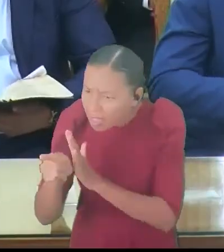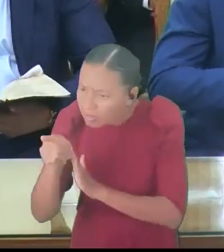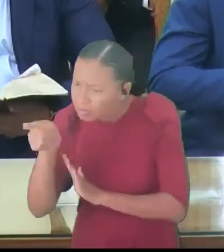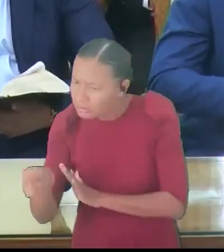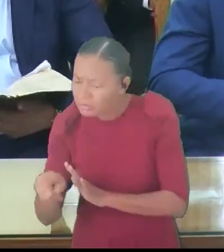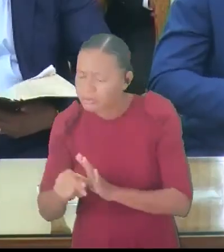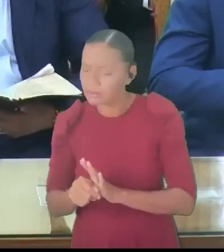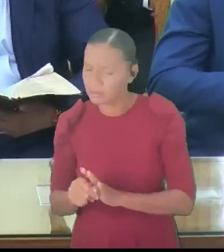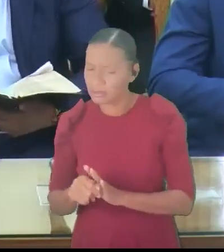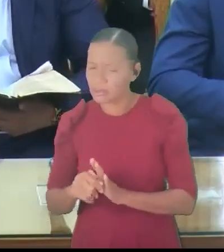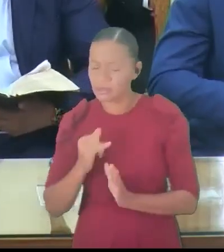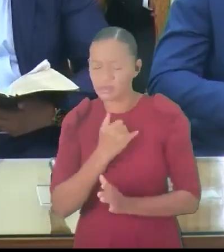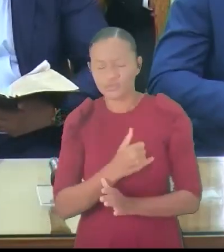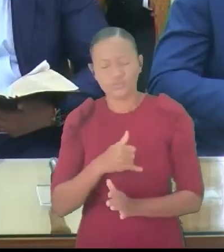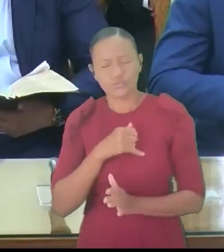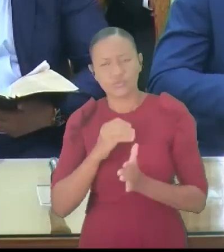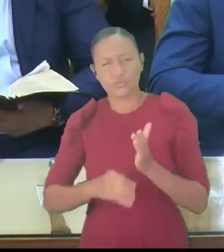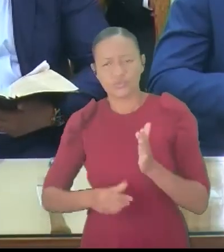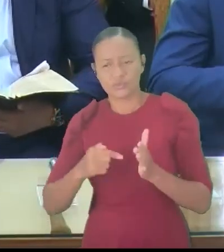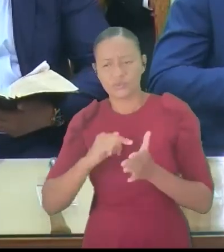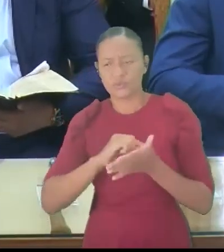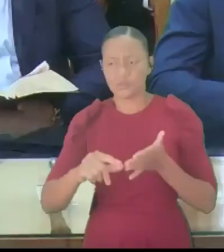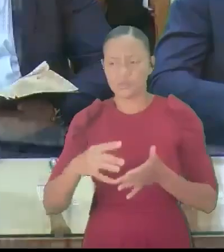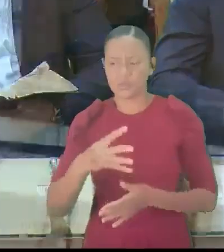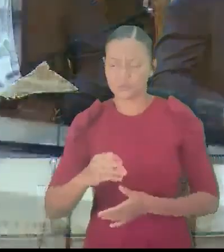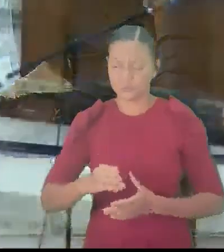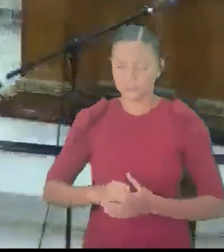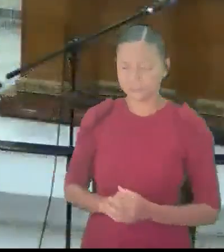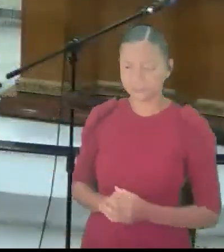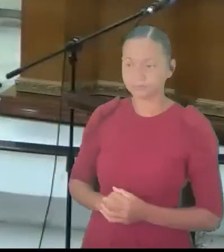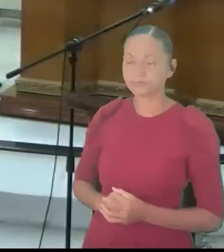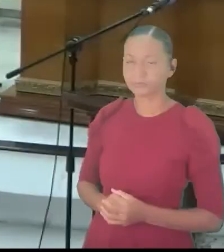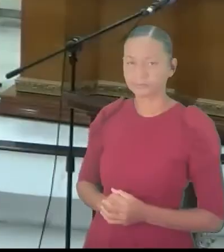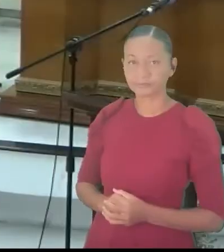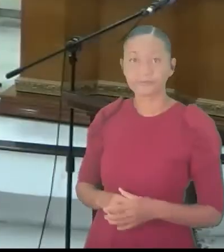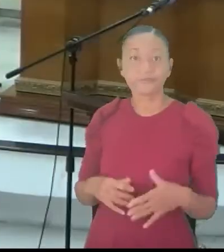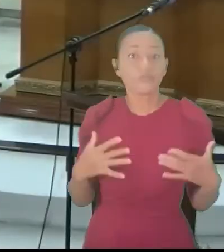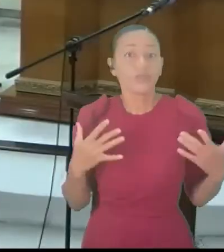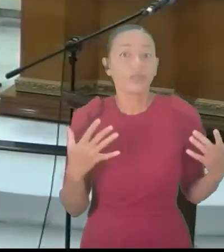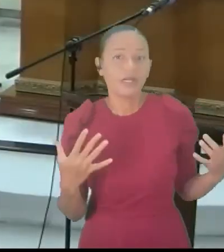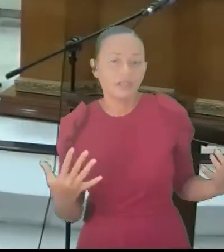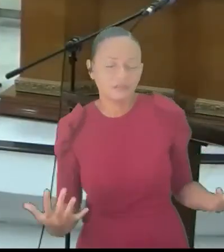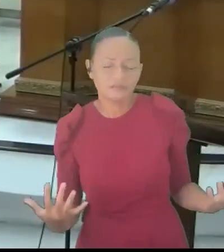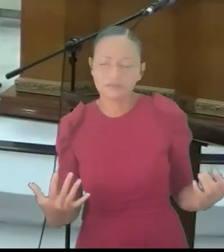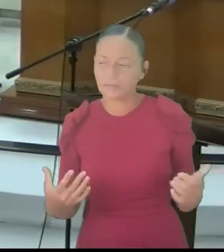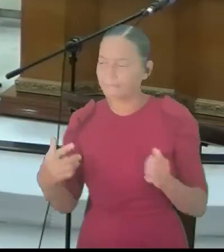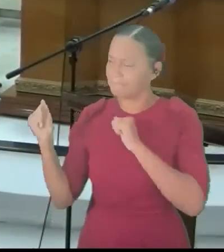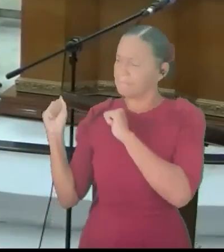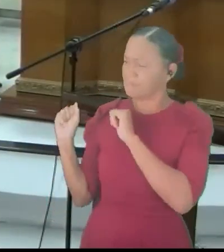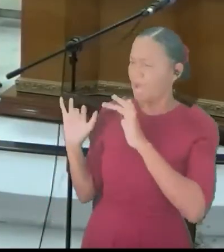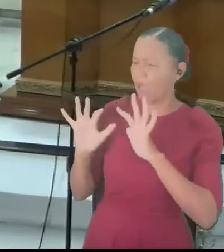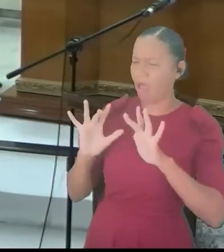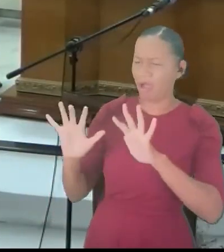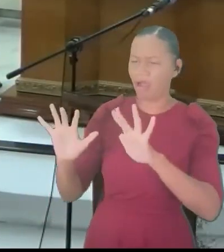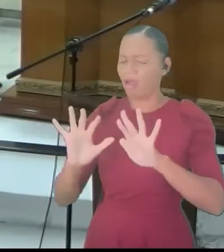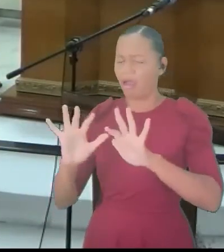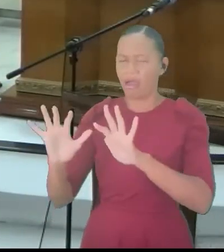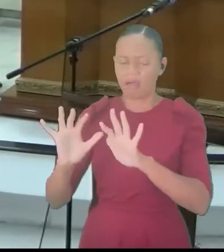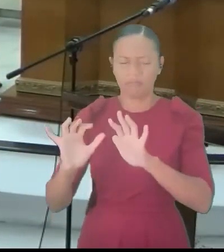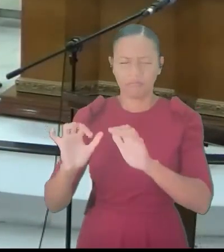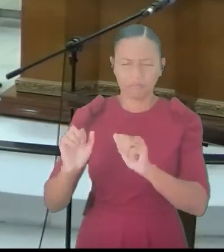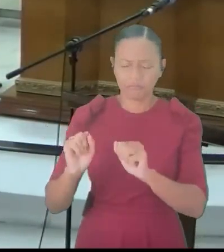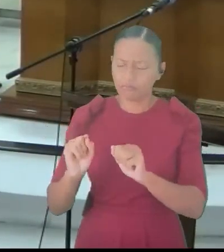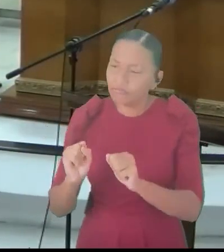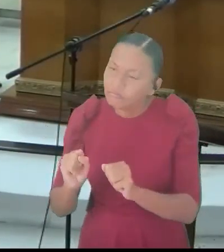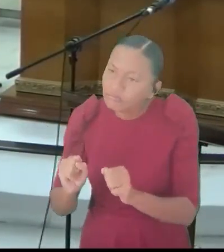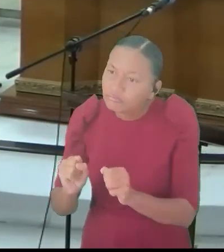João 7,40. Então muitos da multidão, ouvindo essa